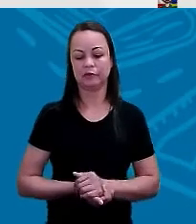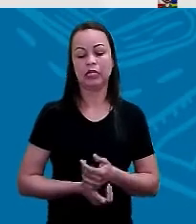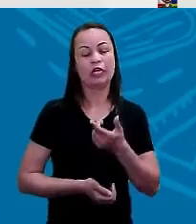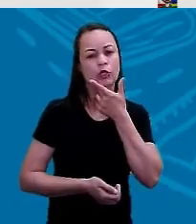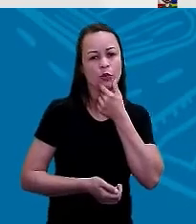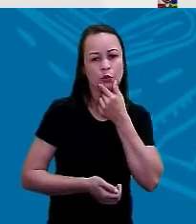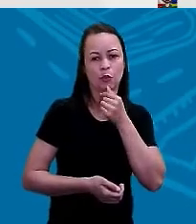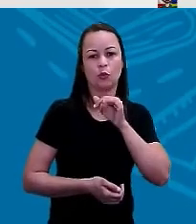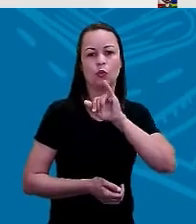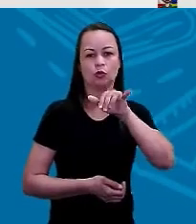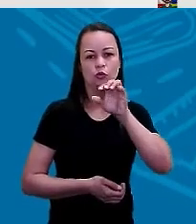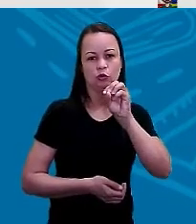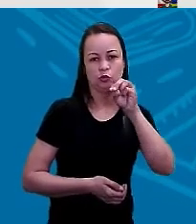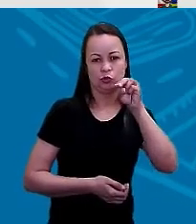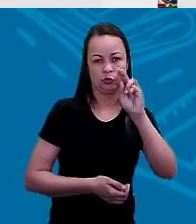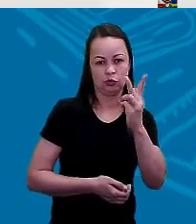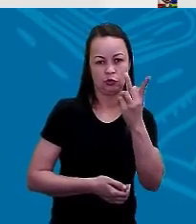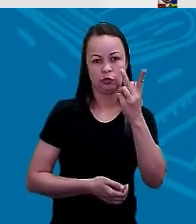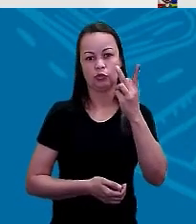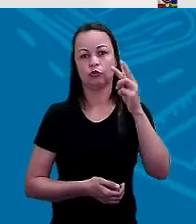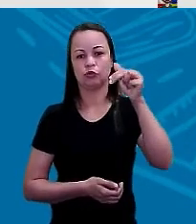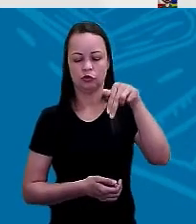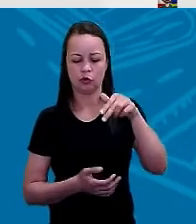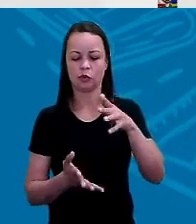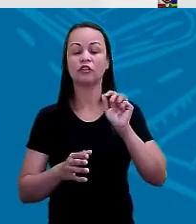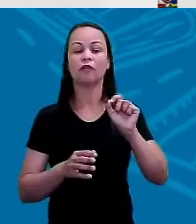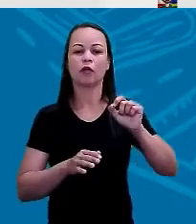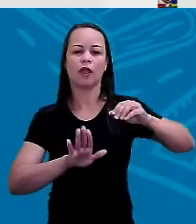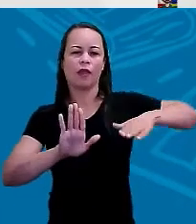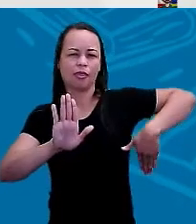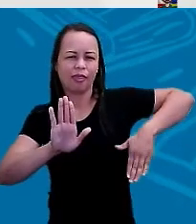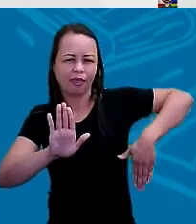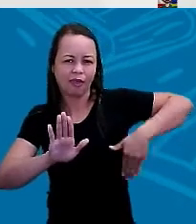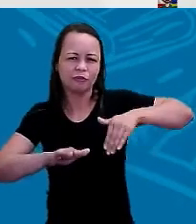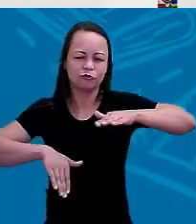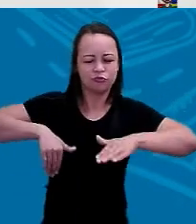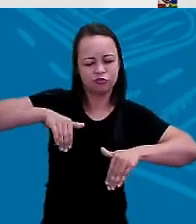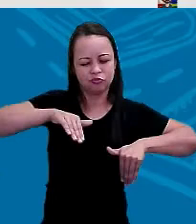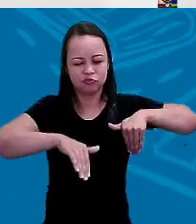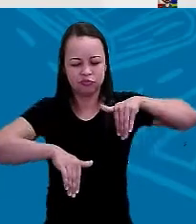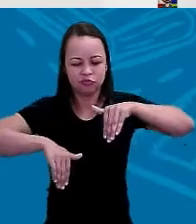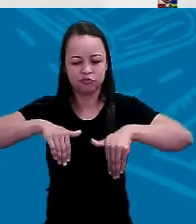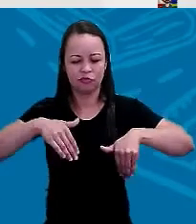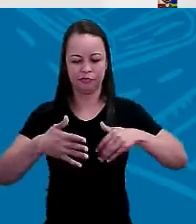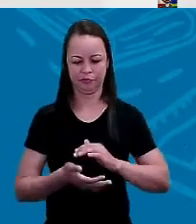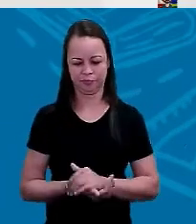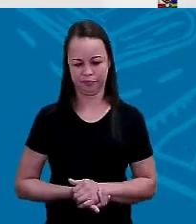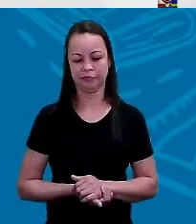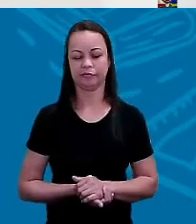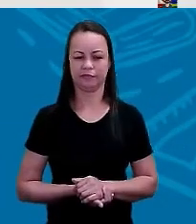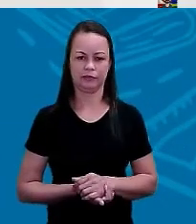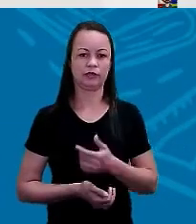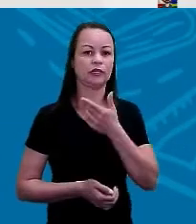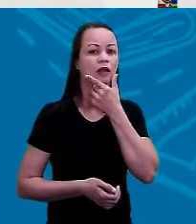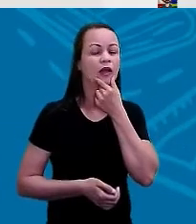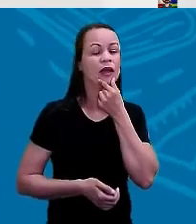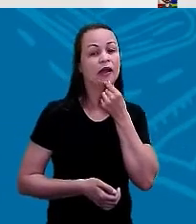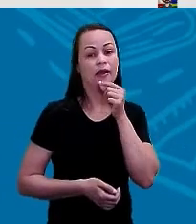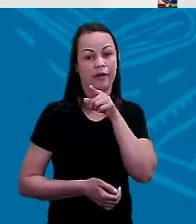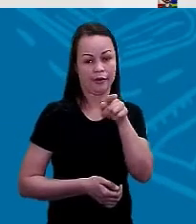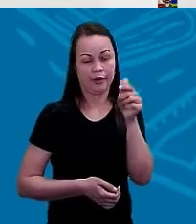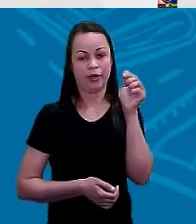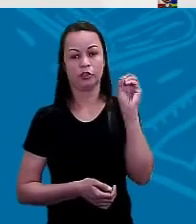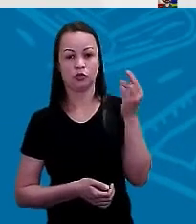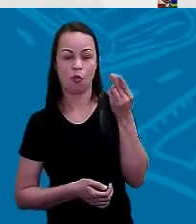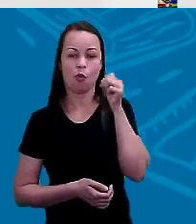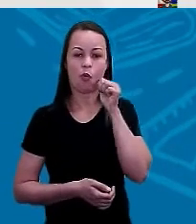John estava nadando. They were singing. They were singing. Ou seja, eles ou elas